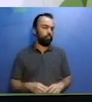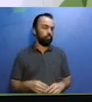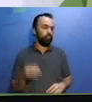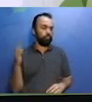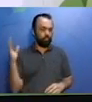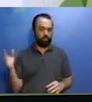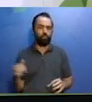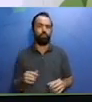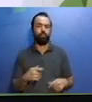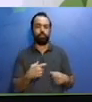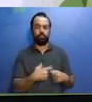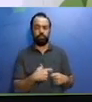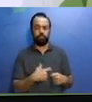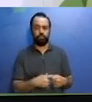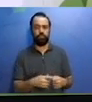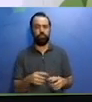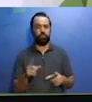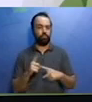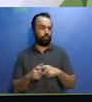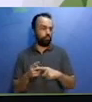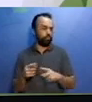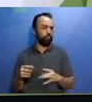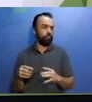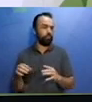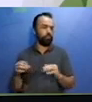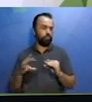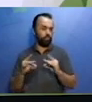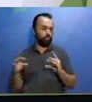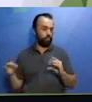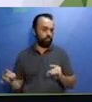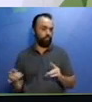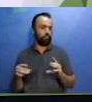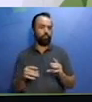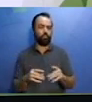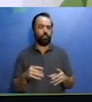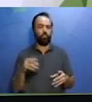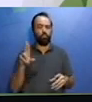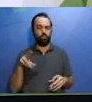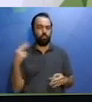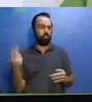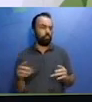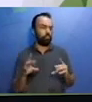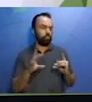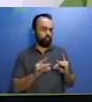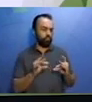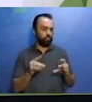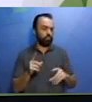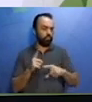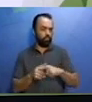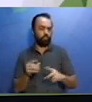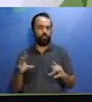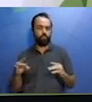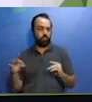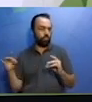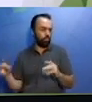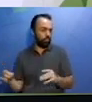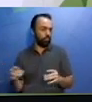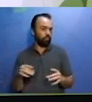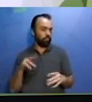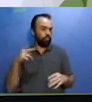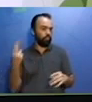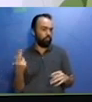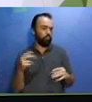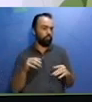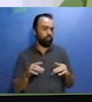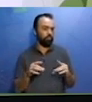líquido, de um líquido em outro líquido, de um sólido com outro sólido ou de um gás em outro gás. Então, são vários